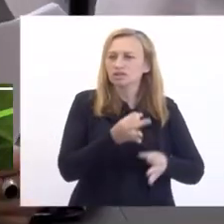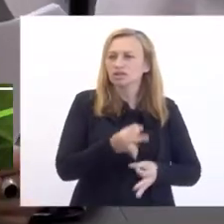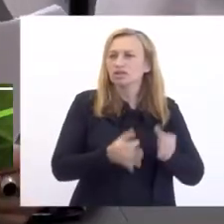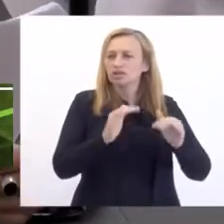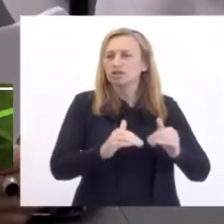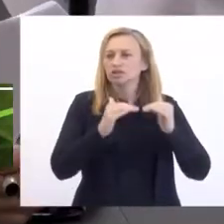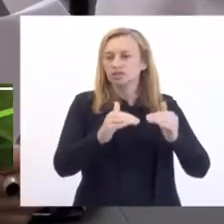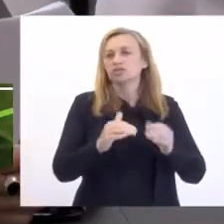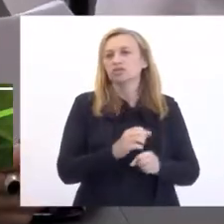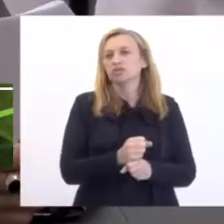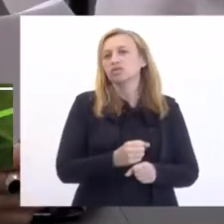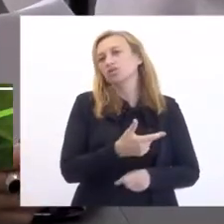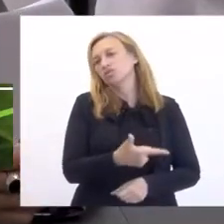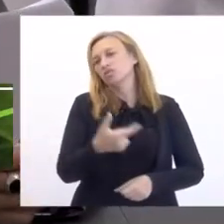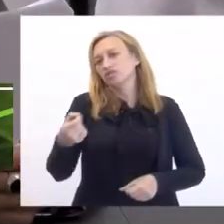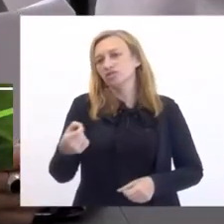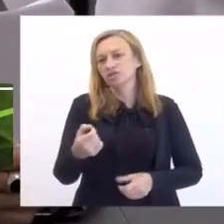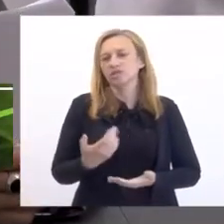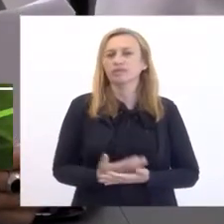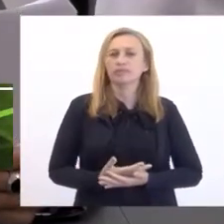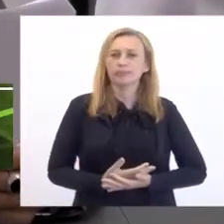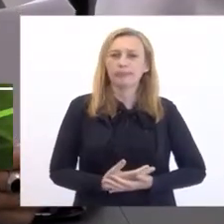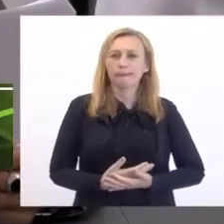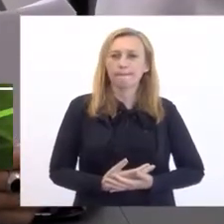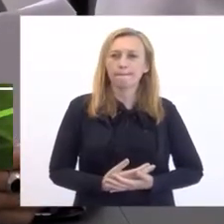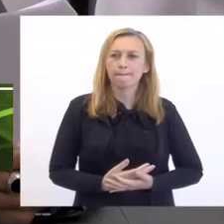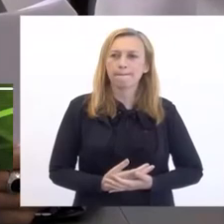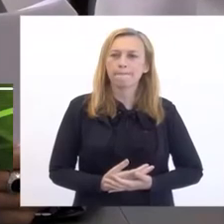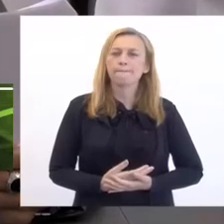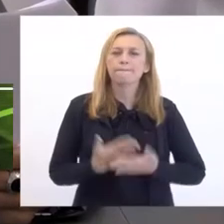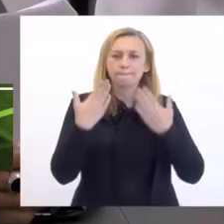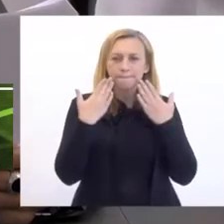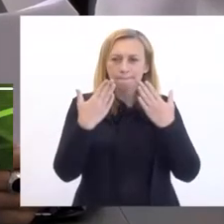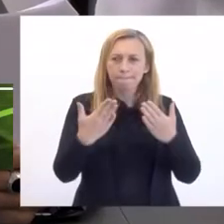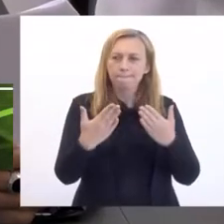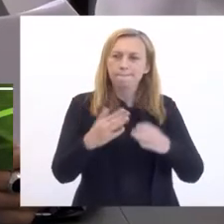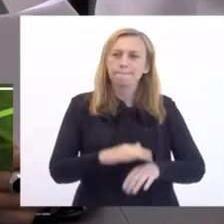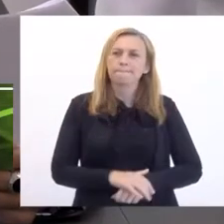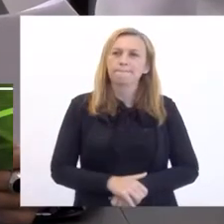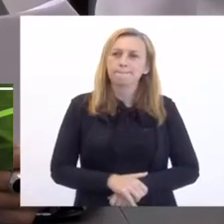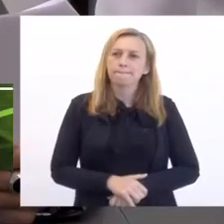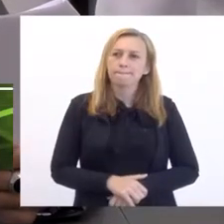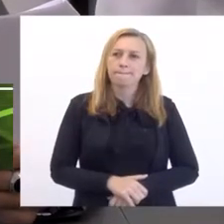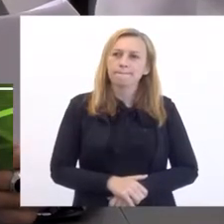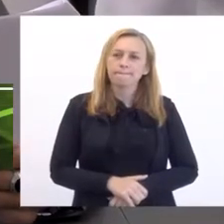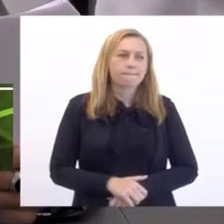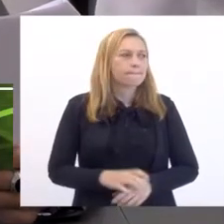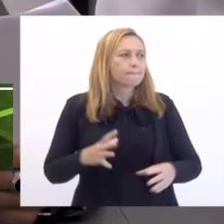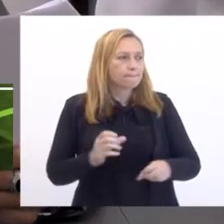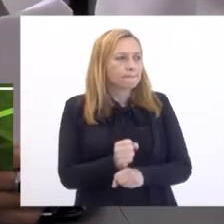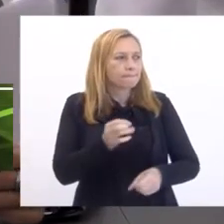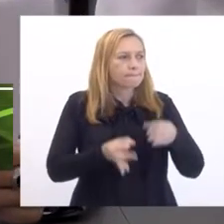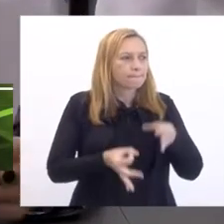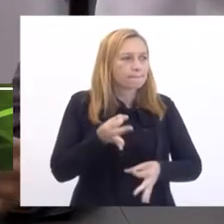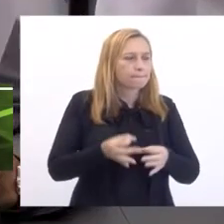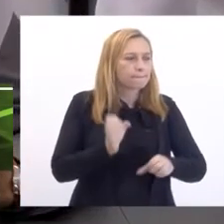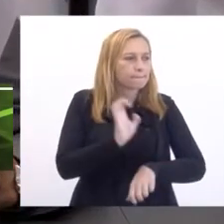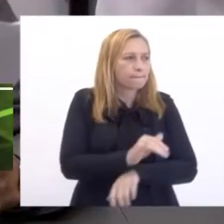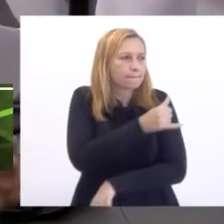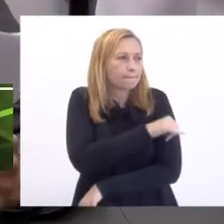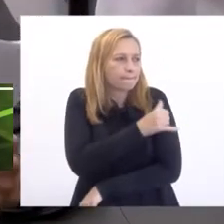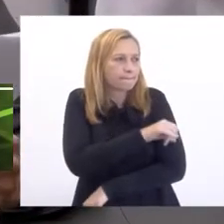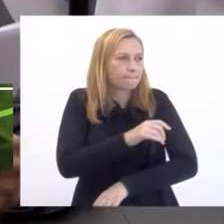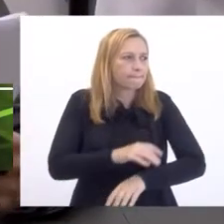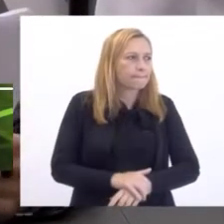de 2020. Diante da fundamentação apresentada no parecer, entendo que o Tribunal de Contas do Estado do Rio de Janeiro, ao